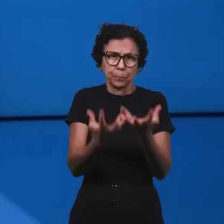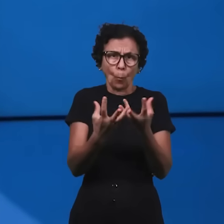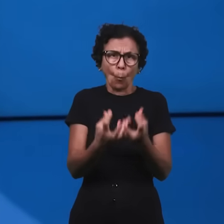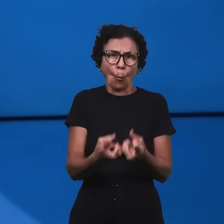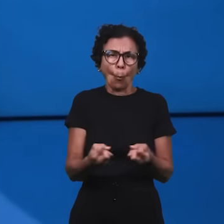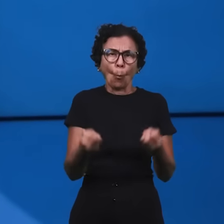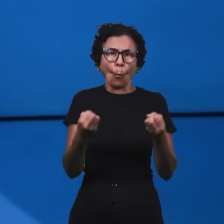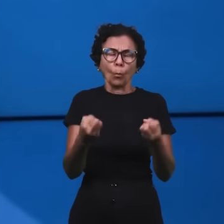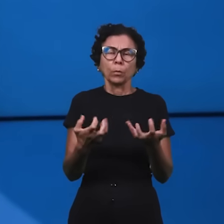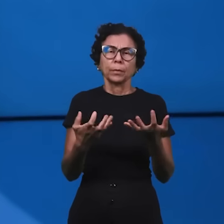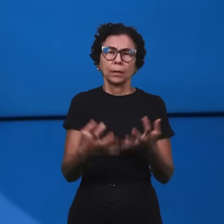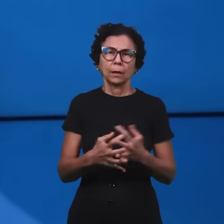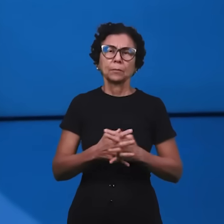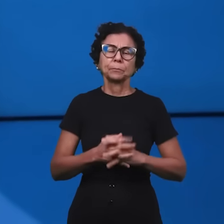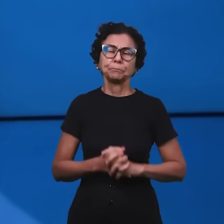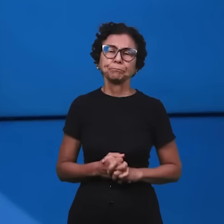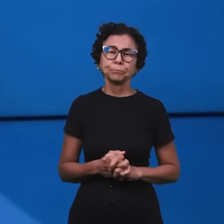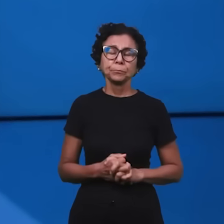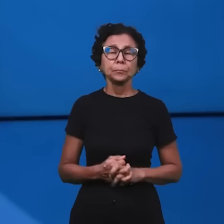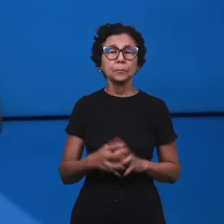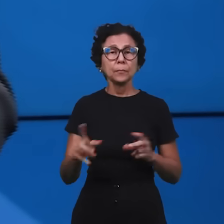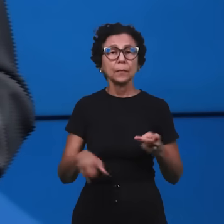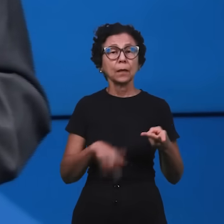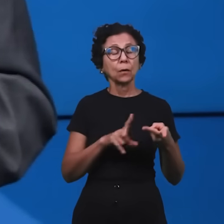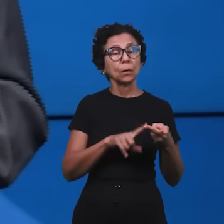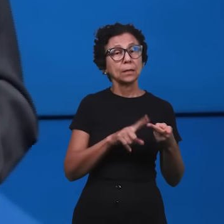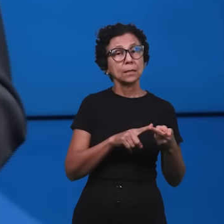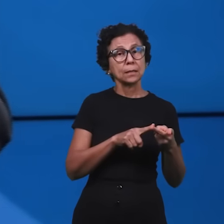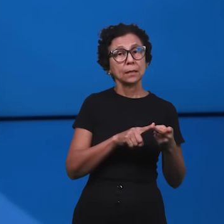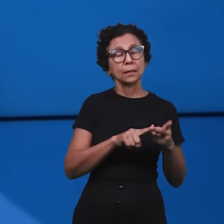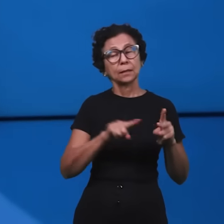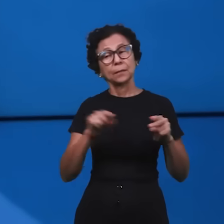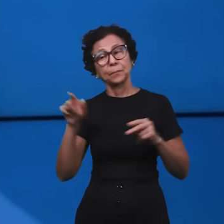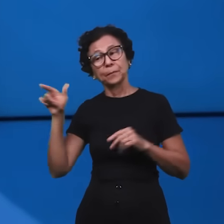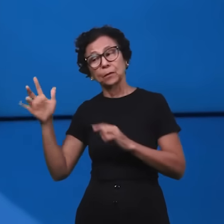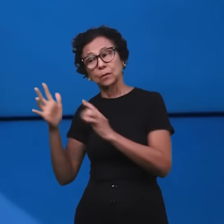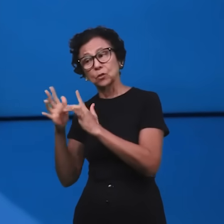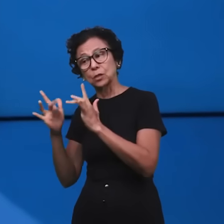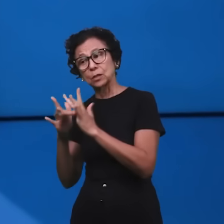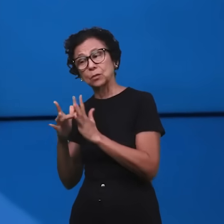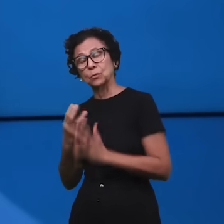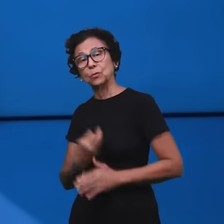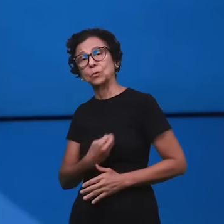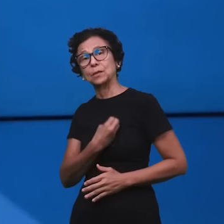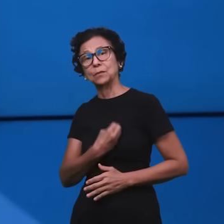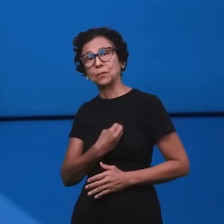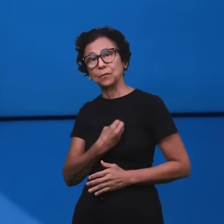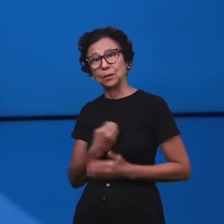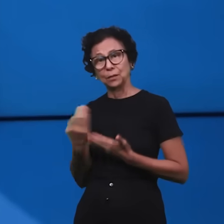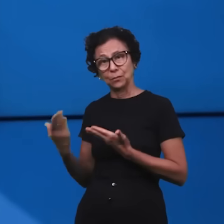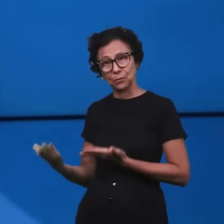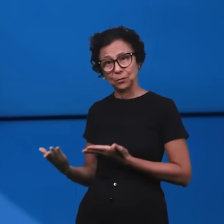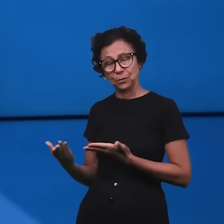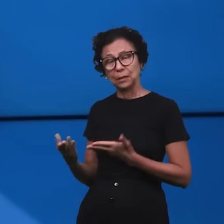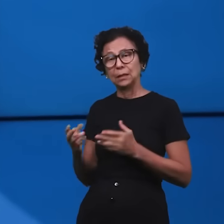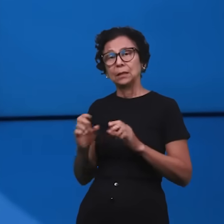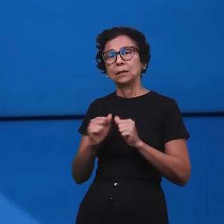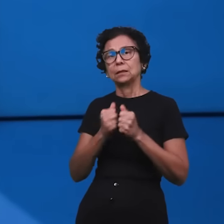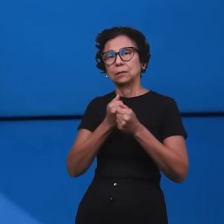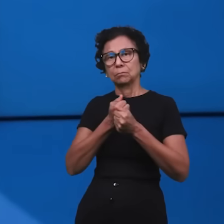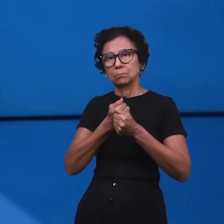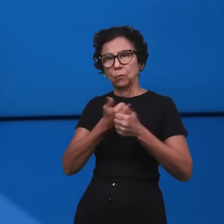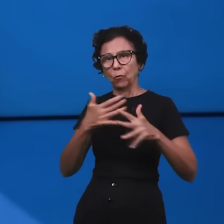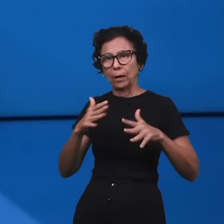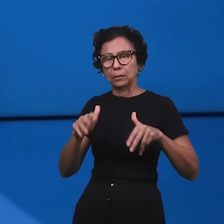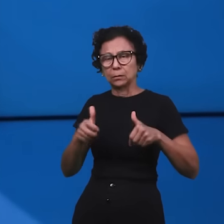de animais que eram oferecidos. Então, a de manjares, ela fala de Jesus em vida, enquanto as outras falam da